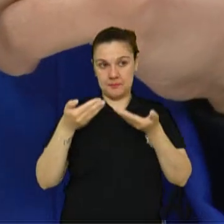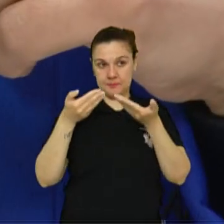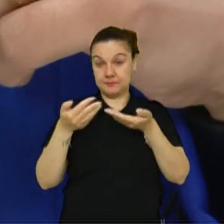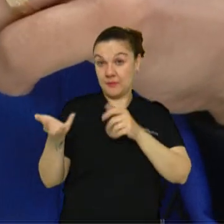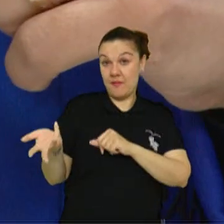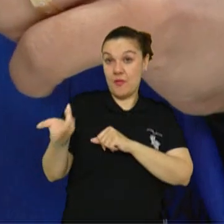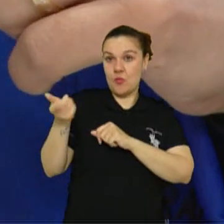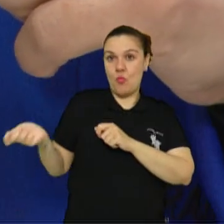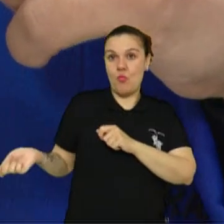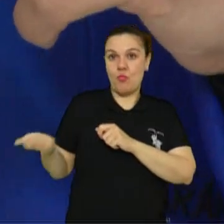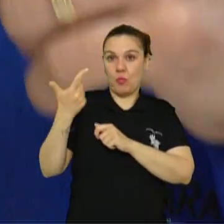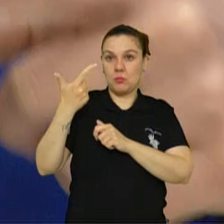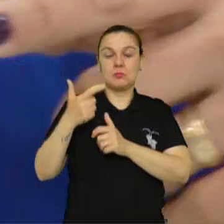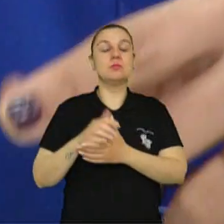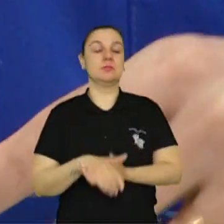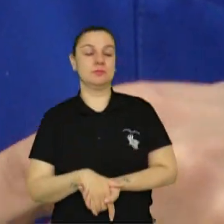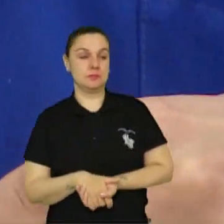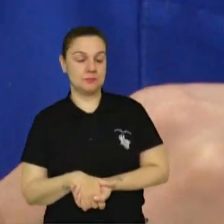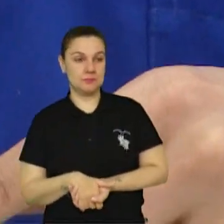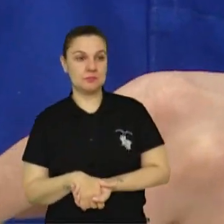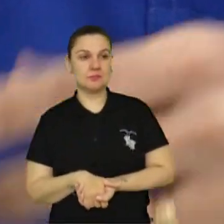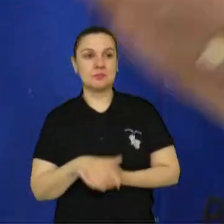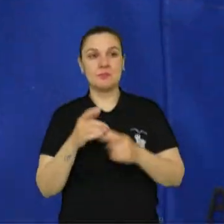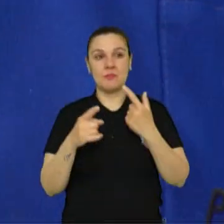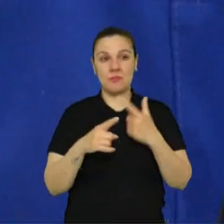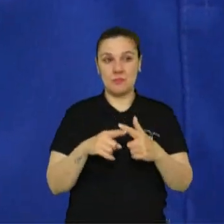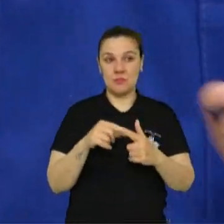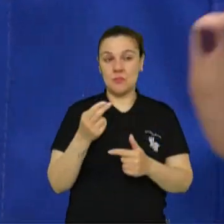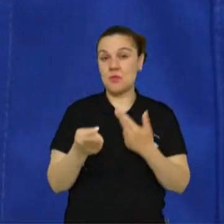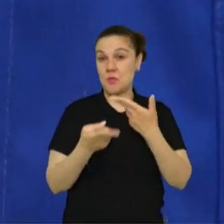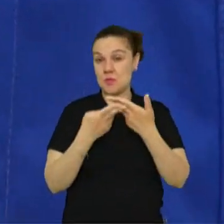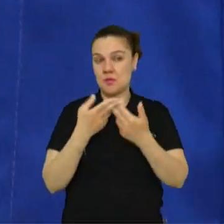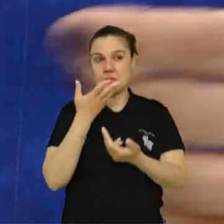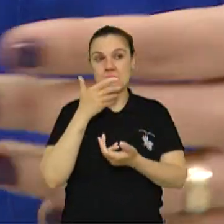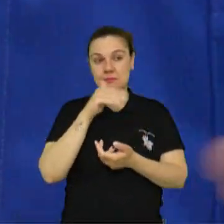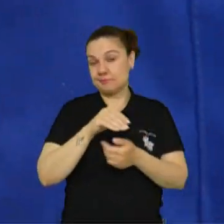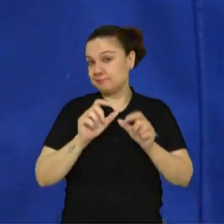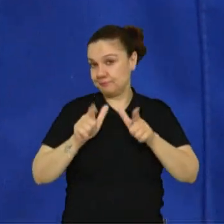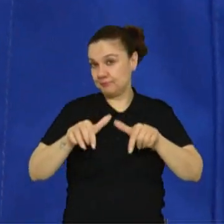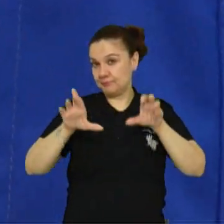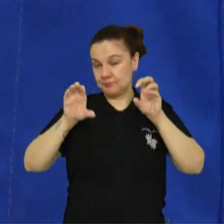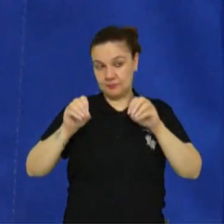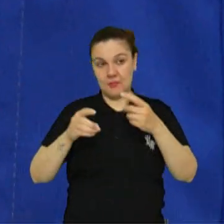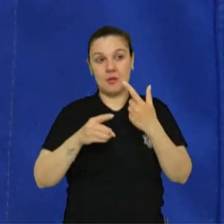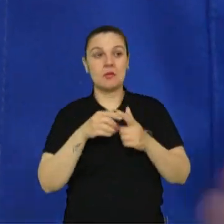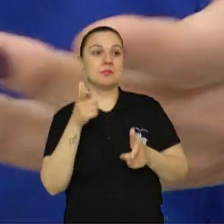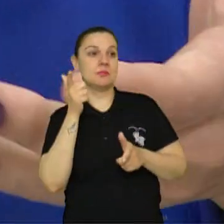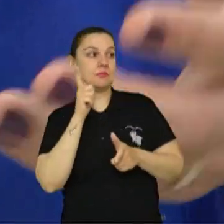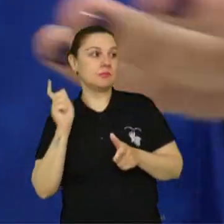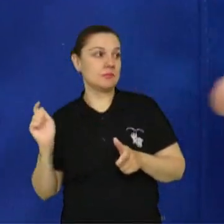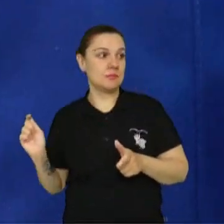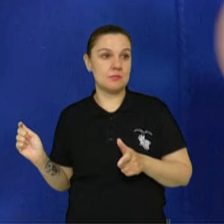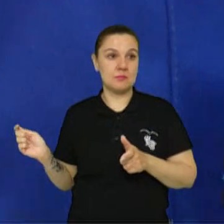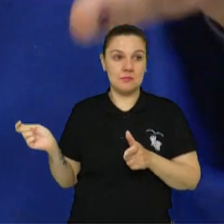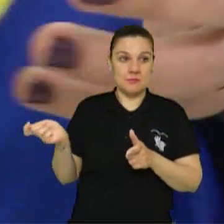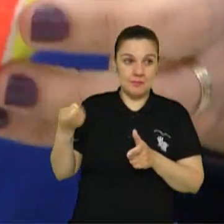menos velocidade, tá? Por que ela é usada pelos menores? É óbvio, né? Então, para que ele consiga